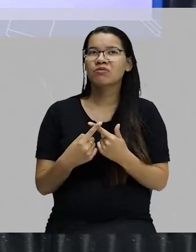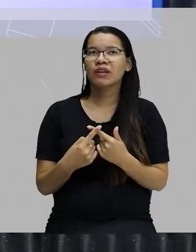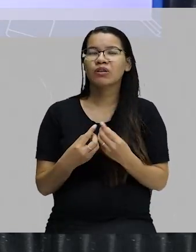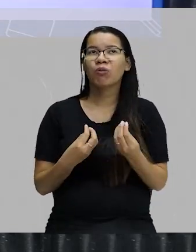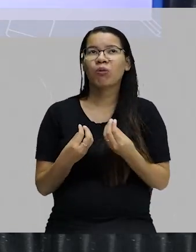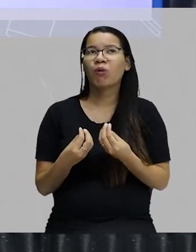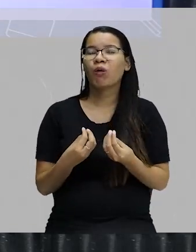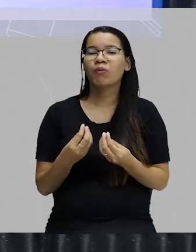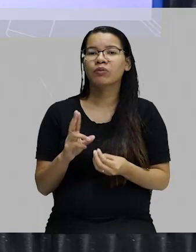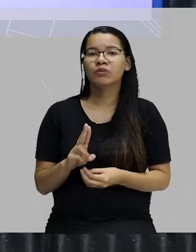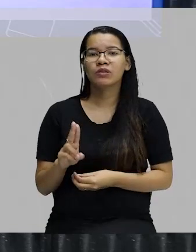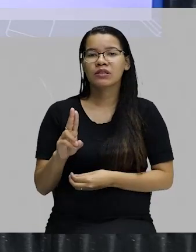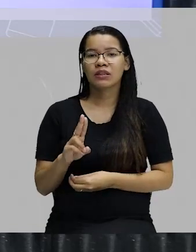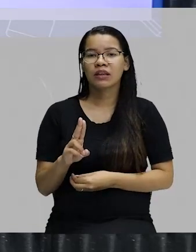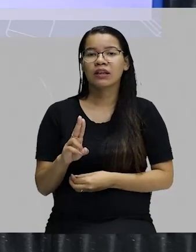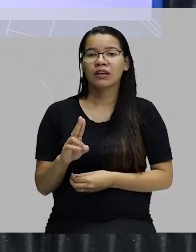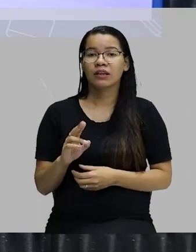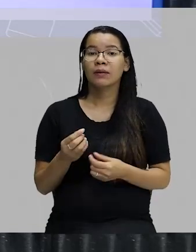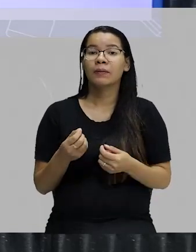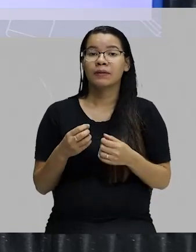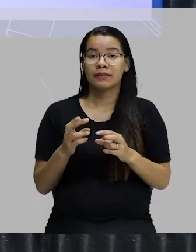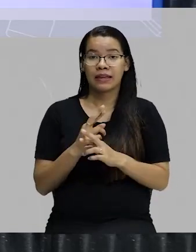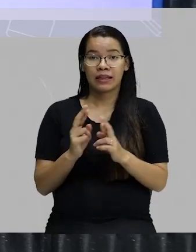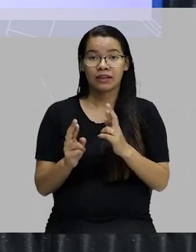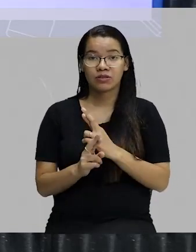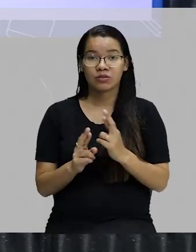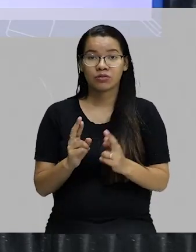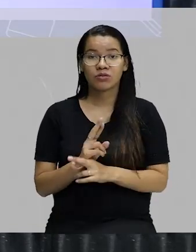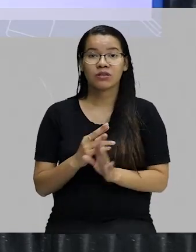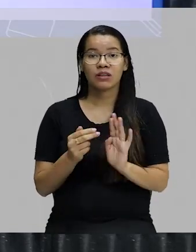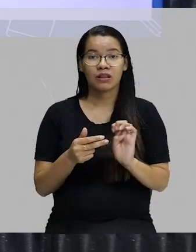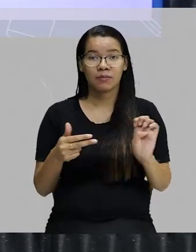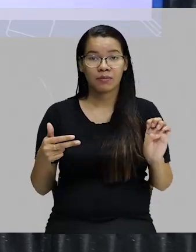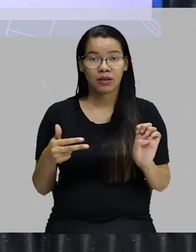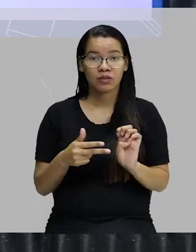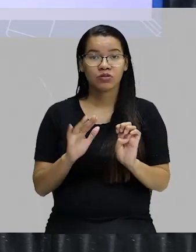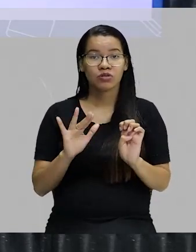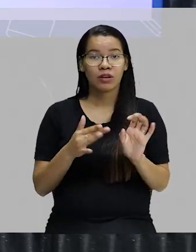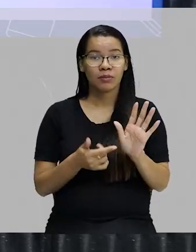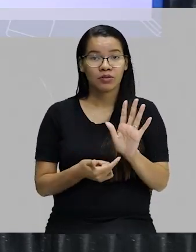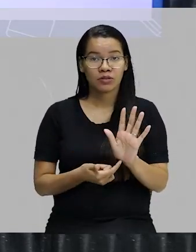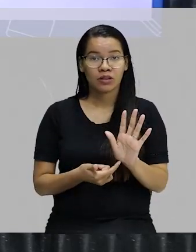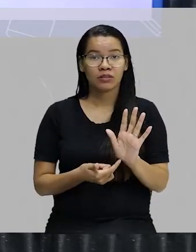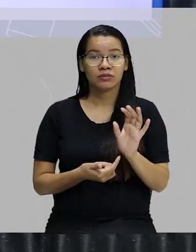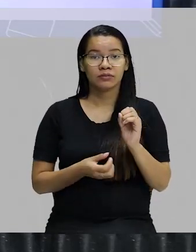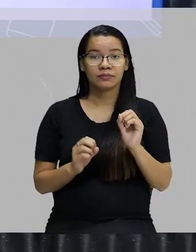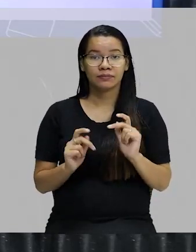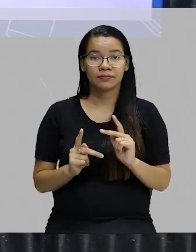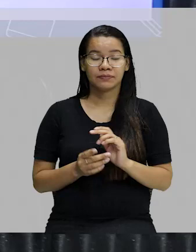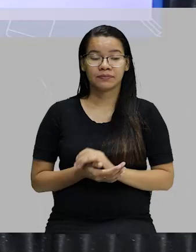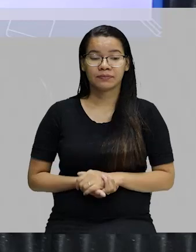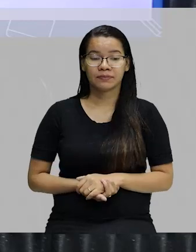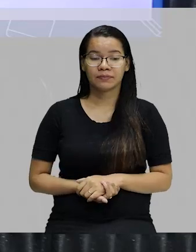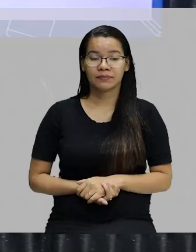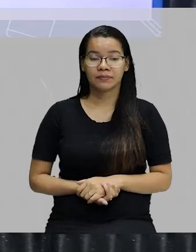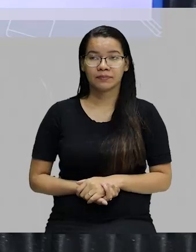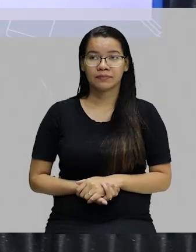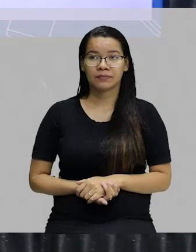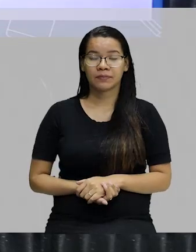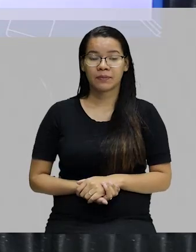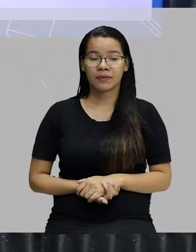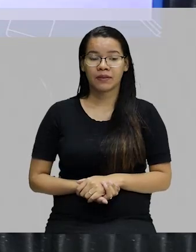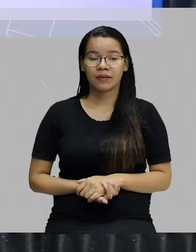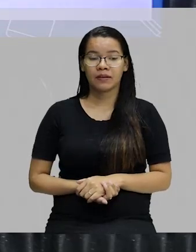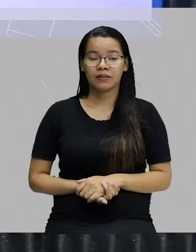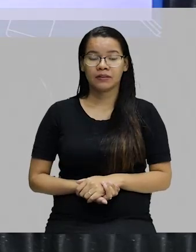essa operação associe os elementos que estão nas sequências dadas, tá bom? Vamos ver aqui agora